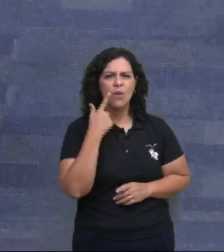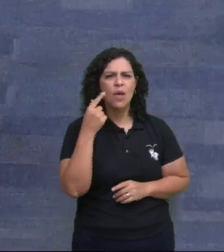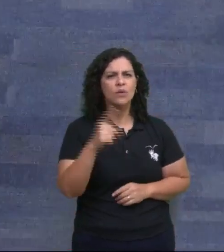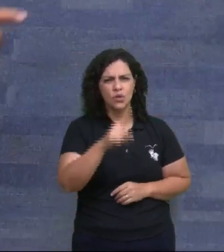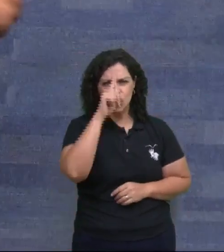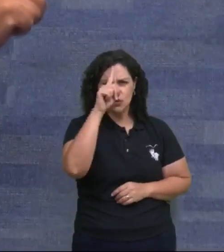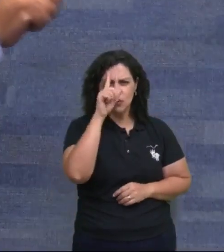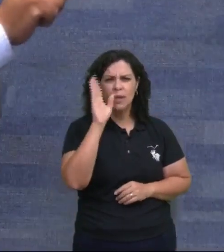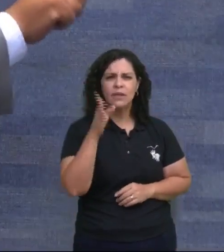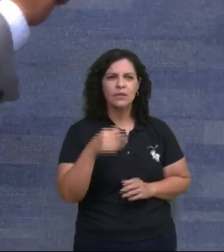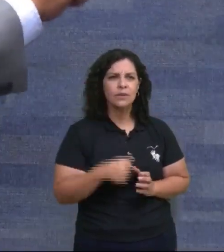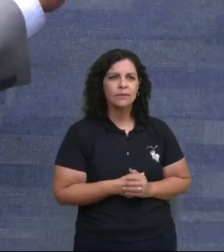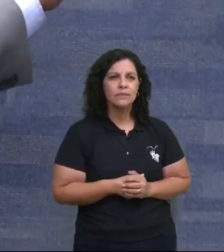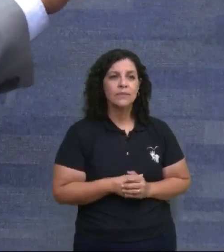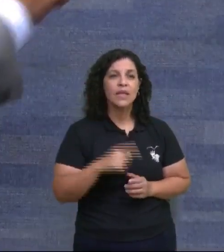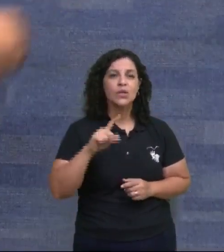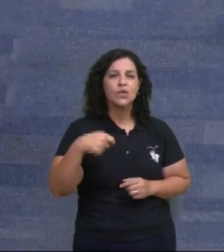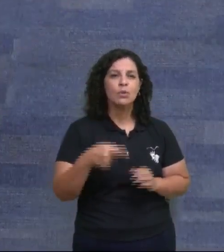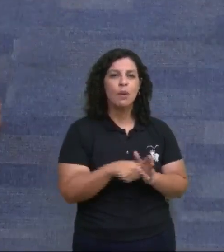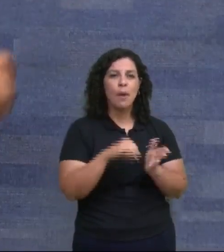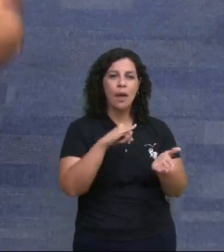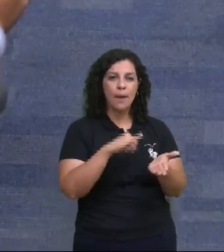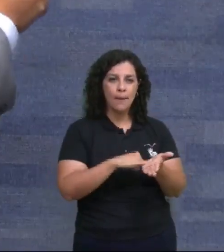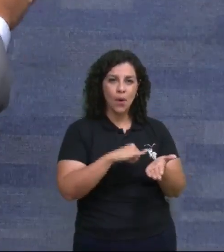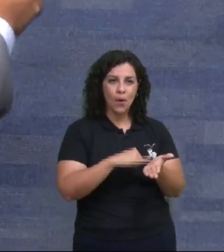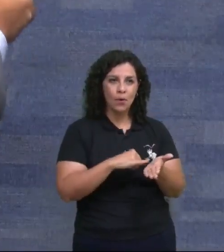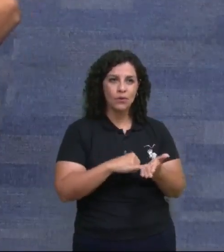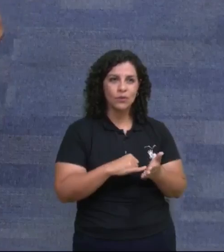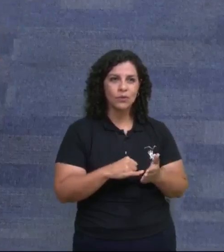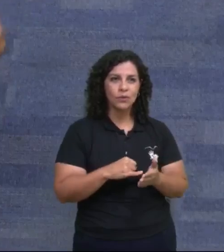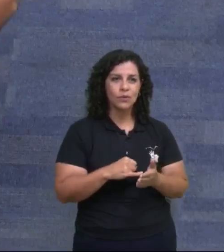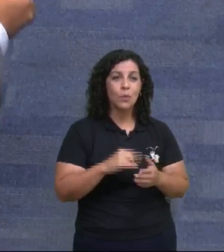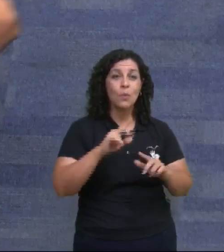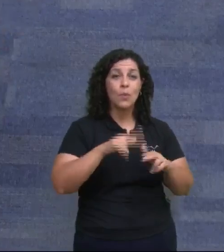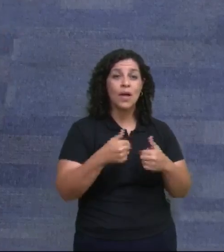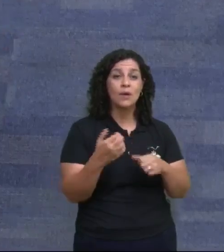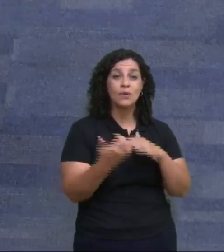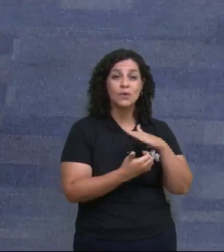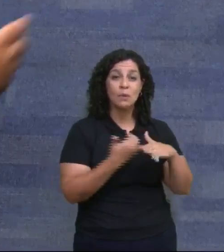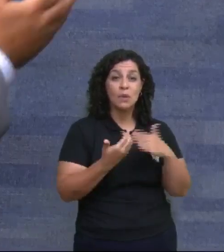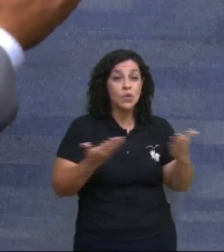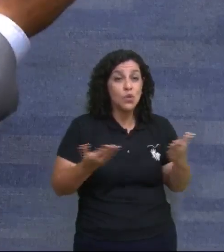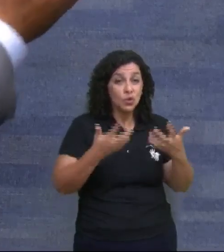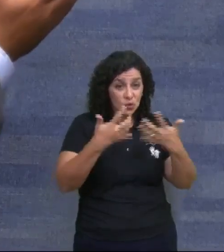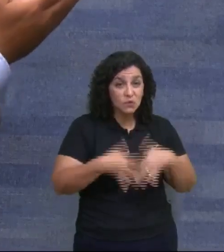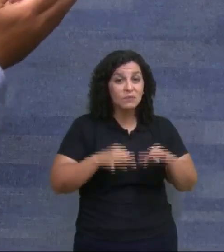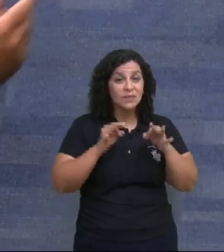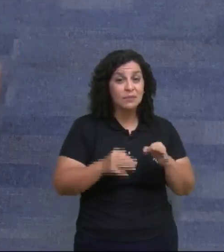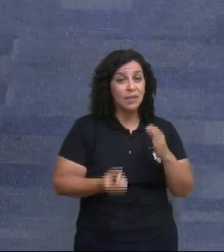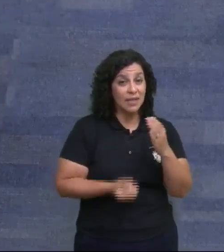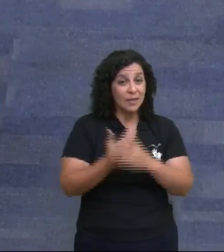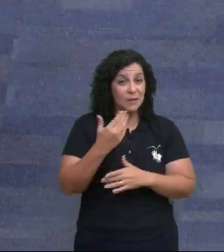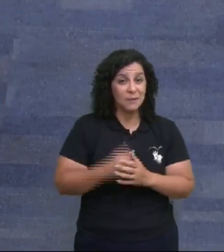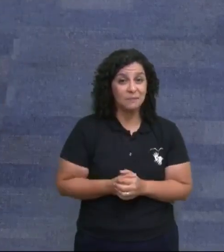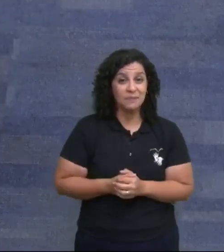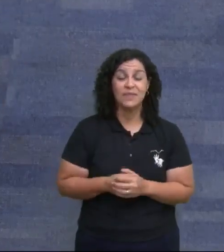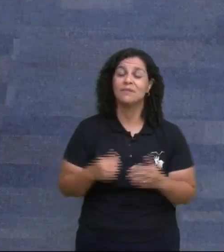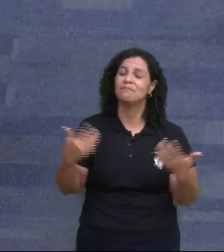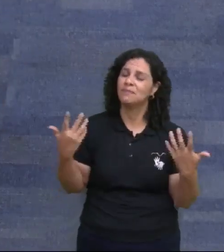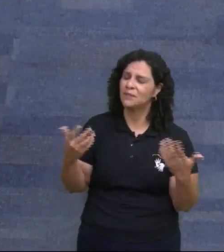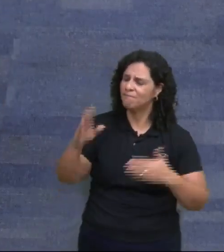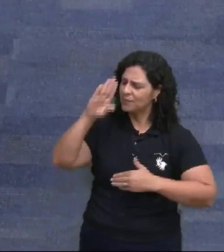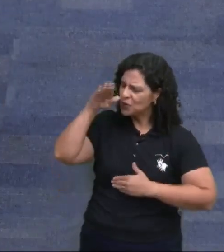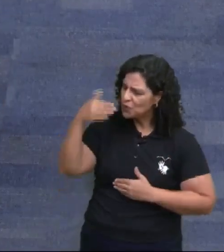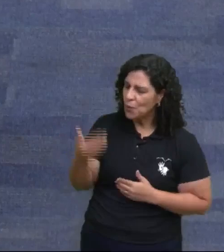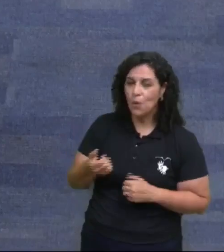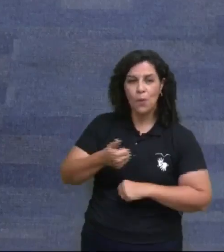ideia aqui, que foi a questão dos impostos para as empresas. Até hoje está funcionando o que ele fez. Então, assim, receba a minha homenagem